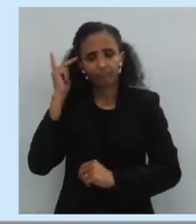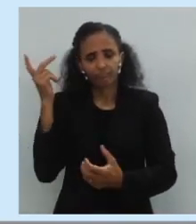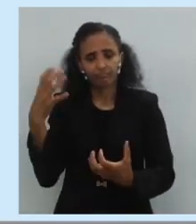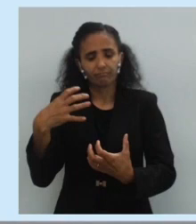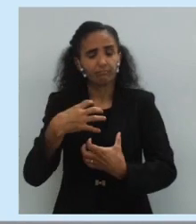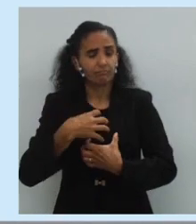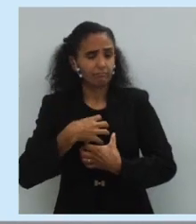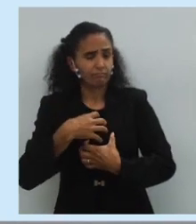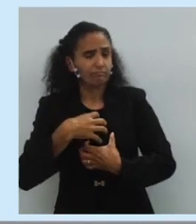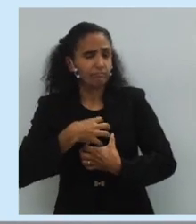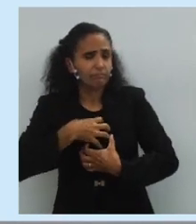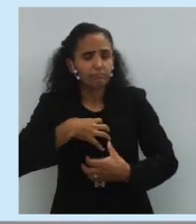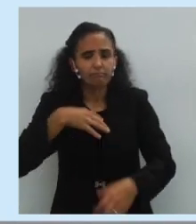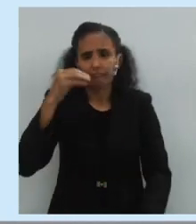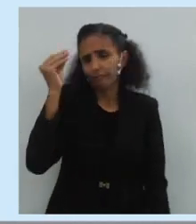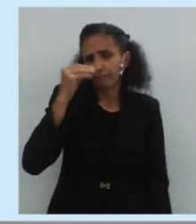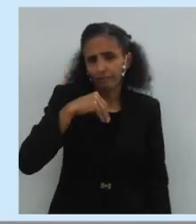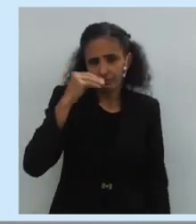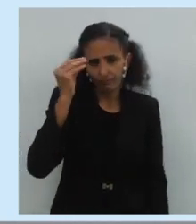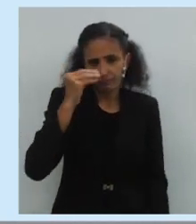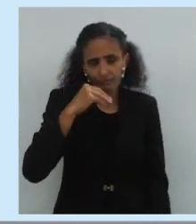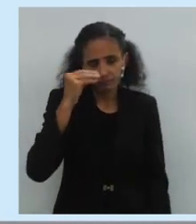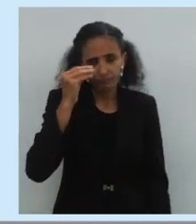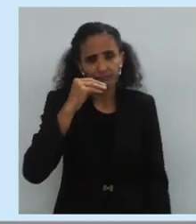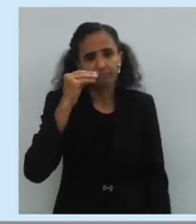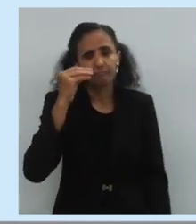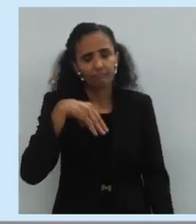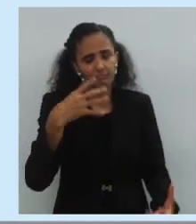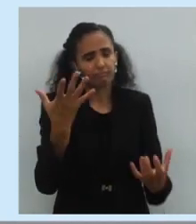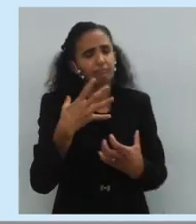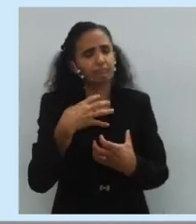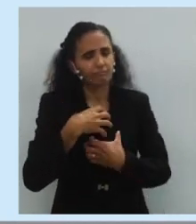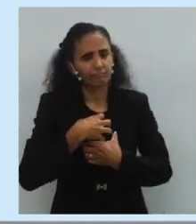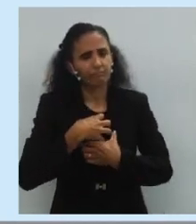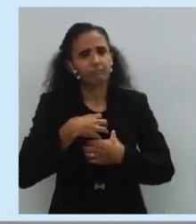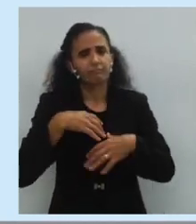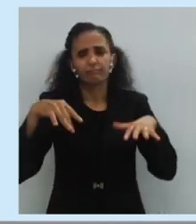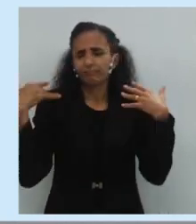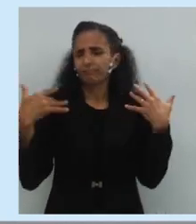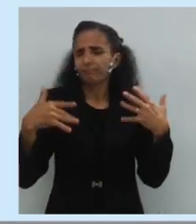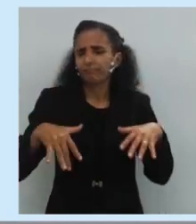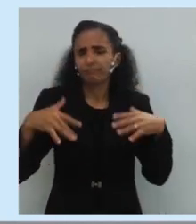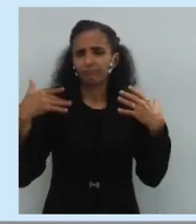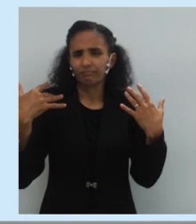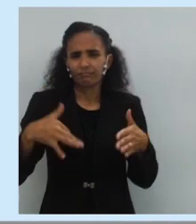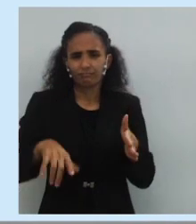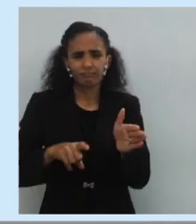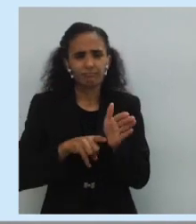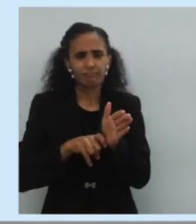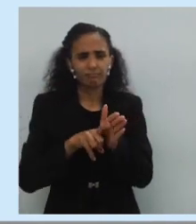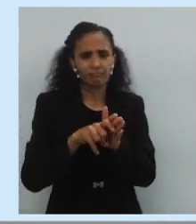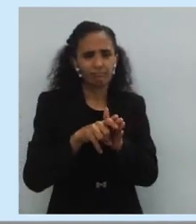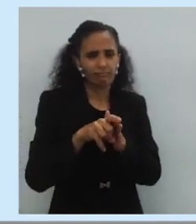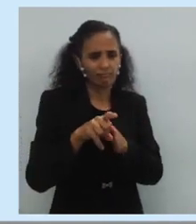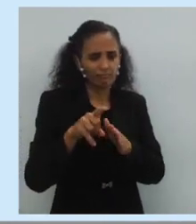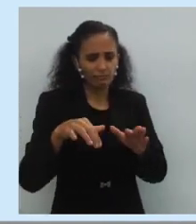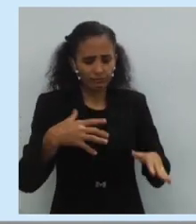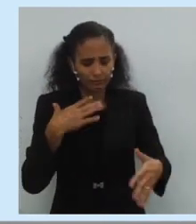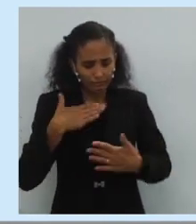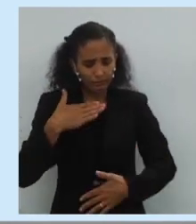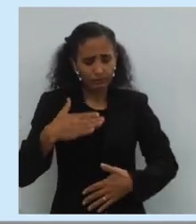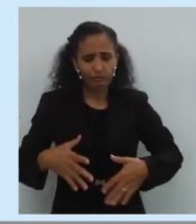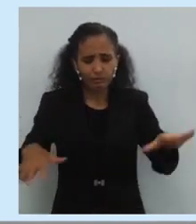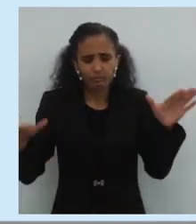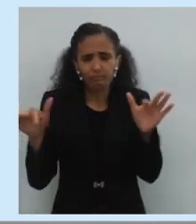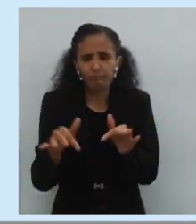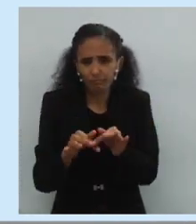pessoas com o sistema imunológico debilitado, né, que são chamadas aí as